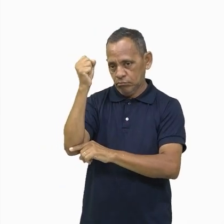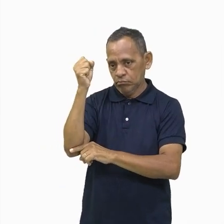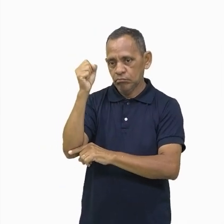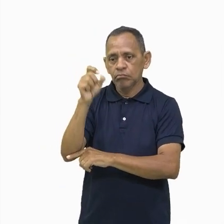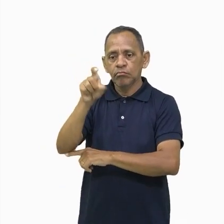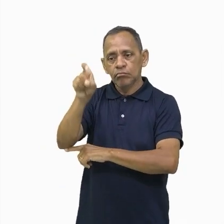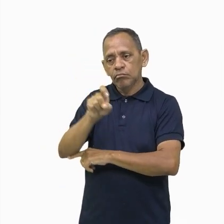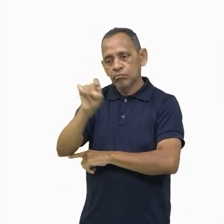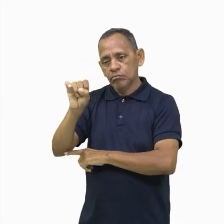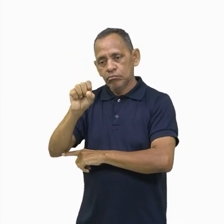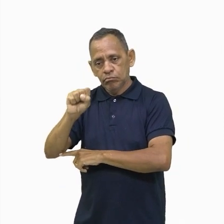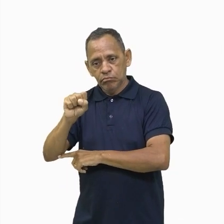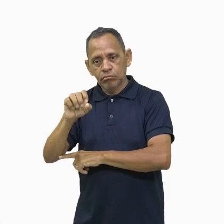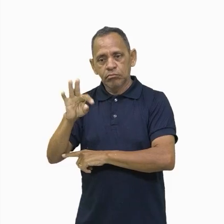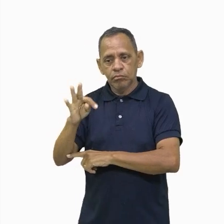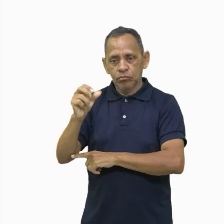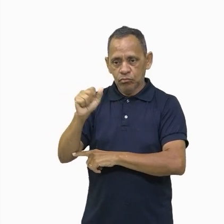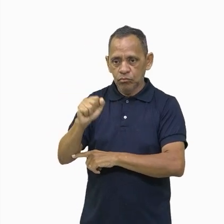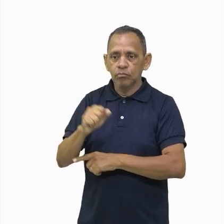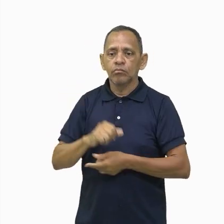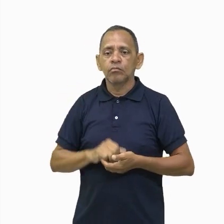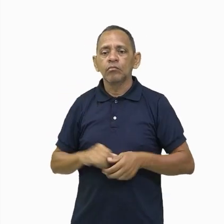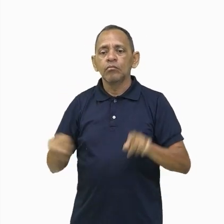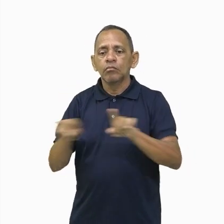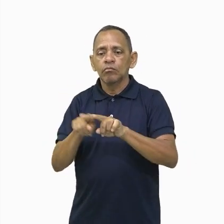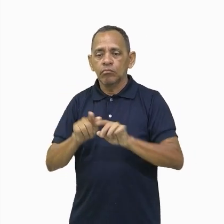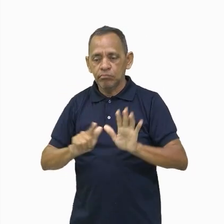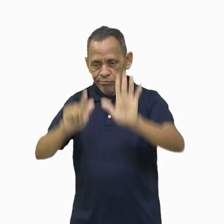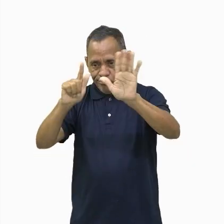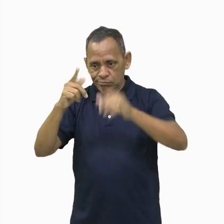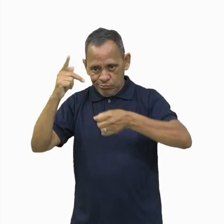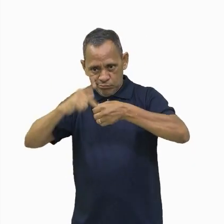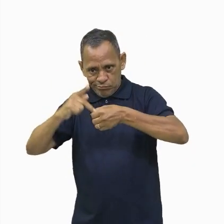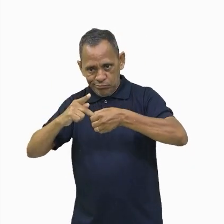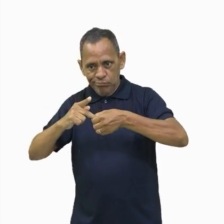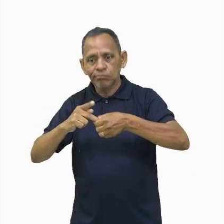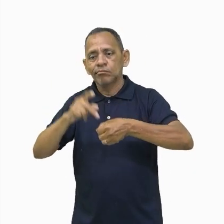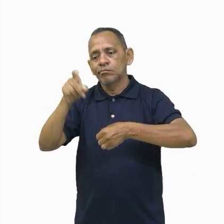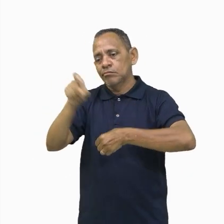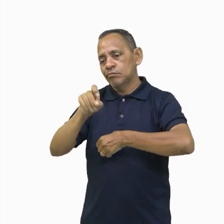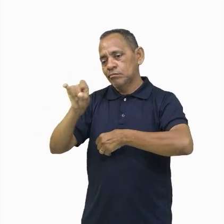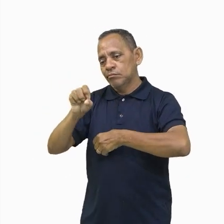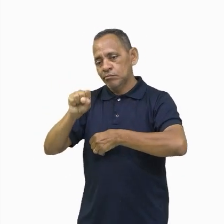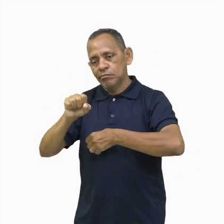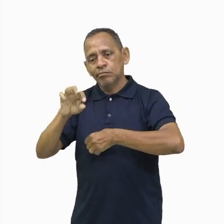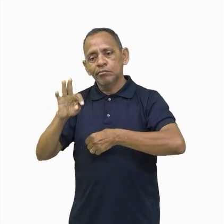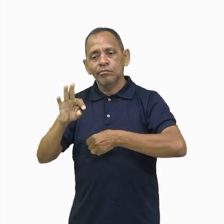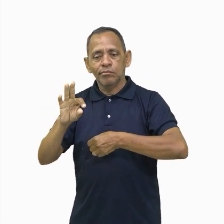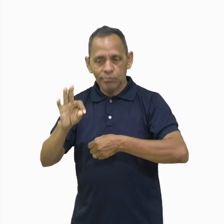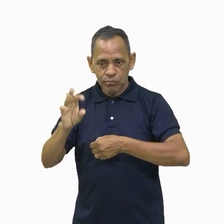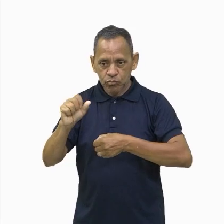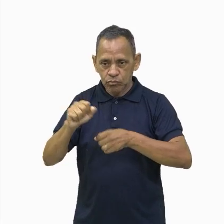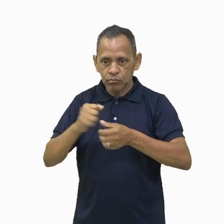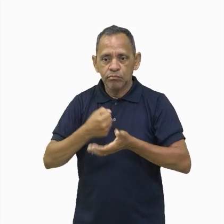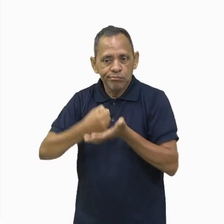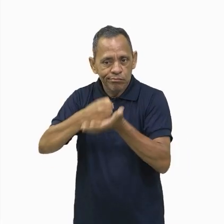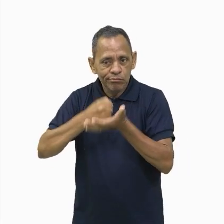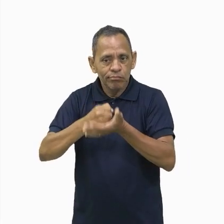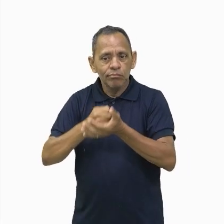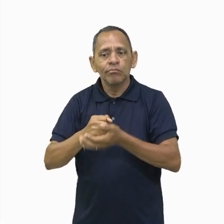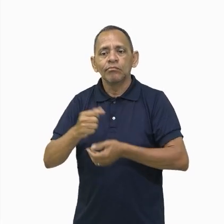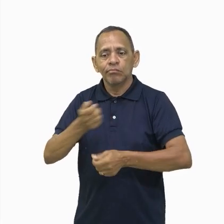xisto, ok? Então, além do gás natural e do petróleo, o xisto também acaba ajudando nesse fator econômico